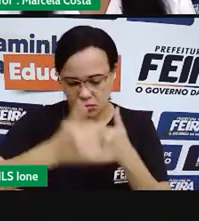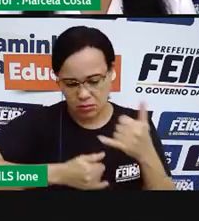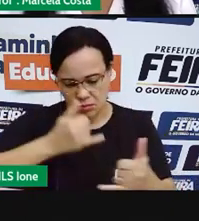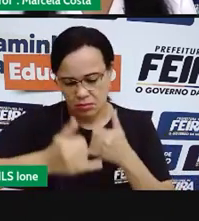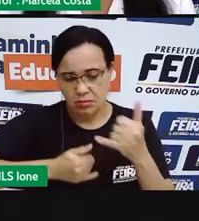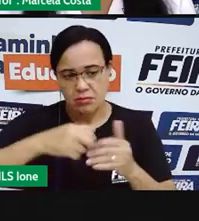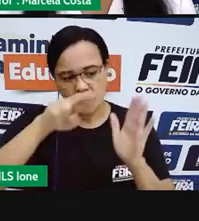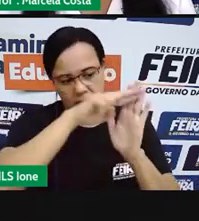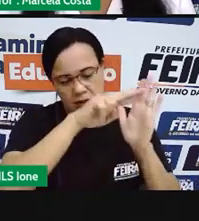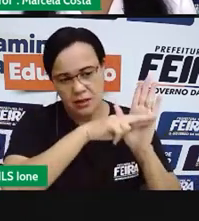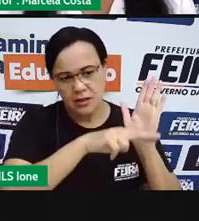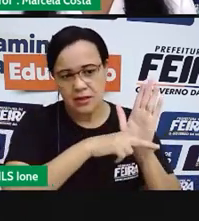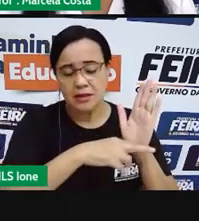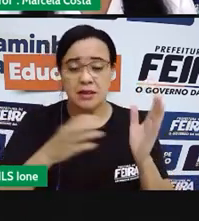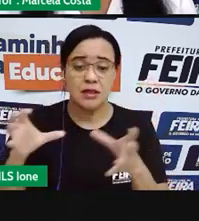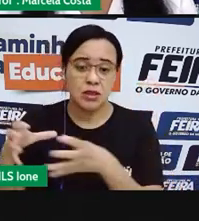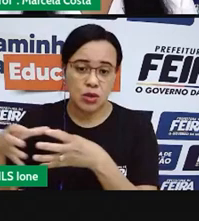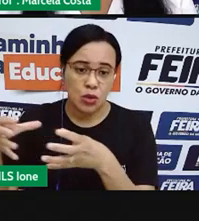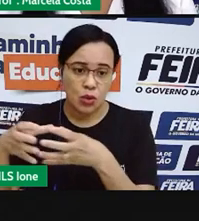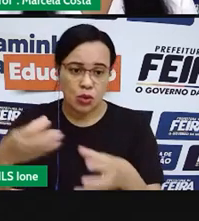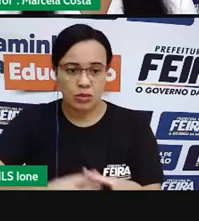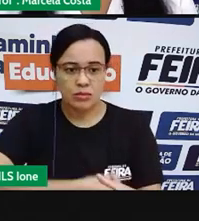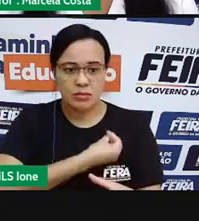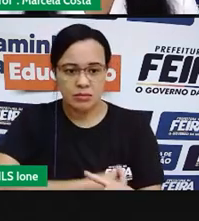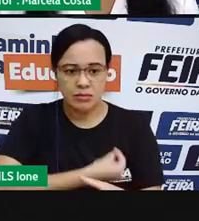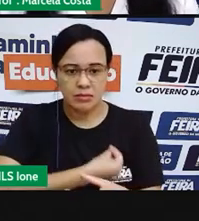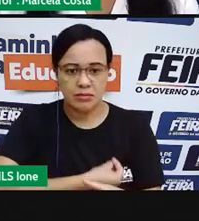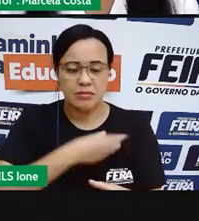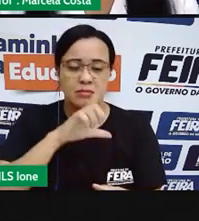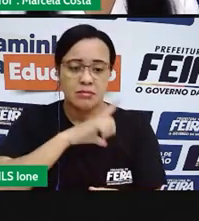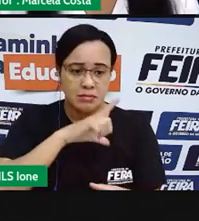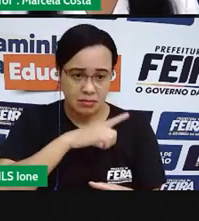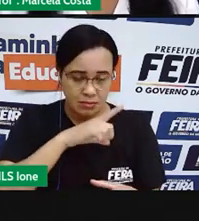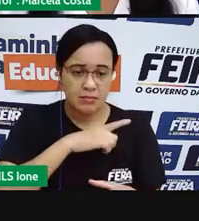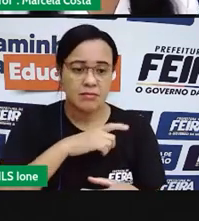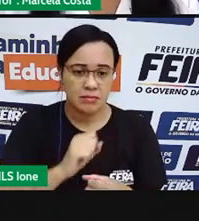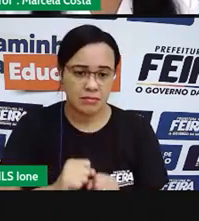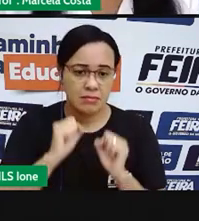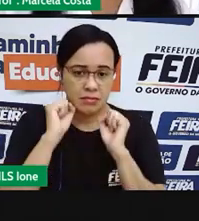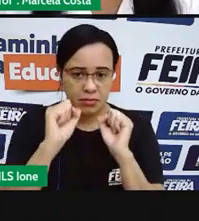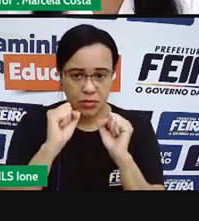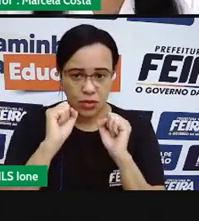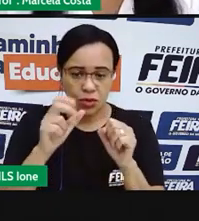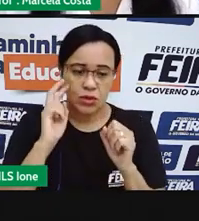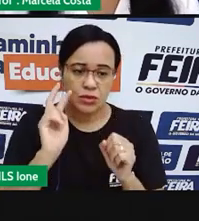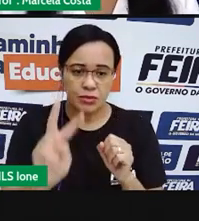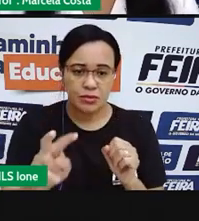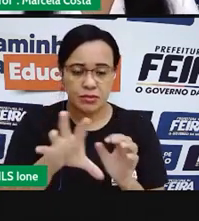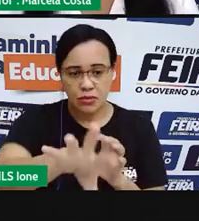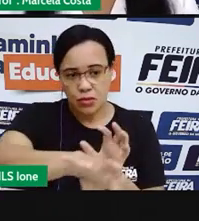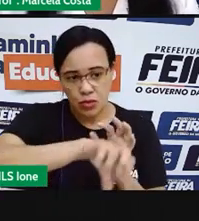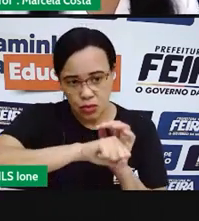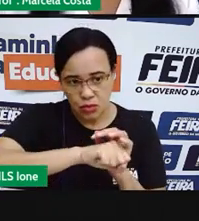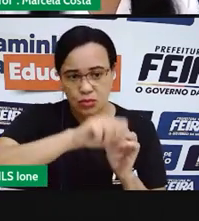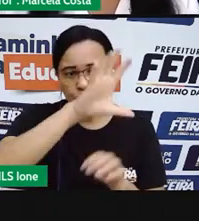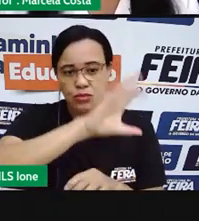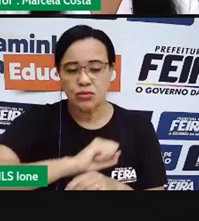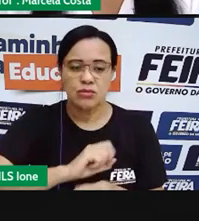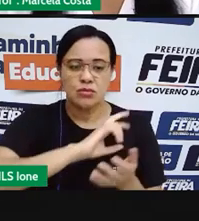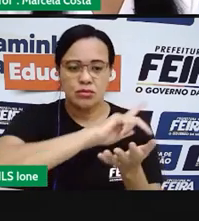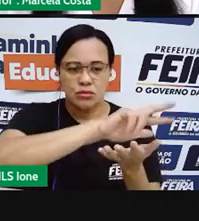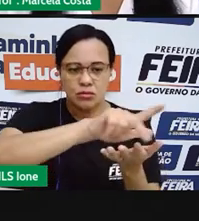que está disponível lá no site do Oswald. E ele vai mostrar para a gente algumas cenas, algumas